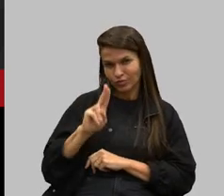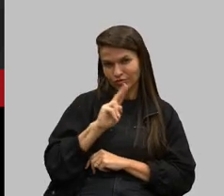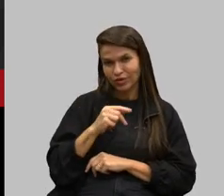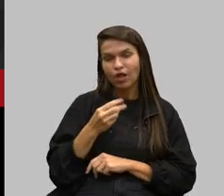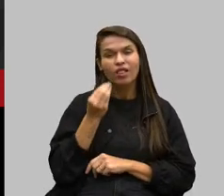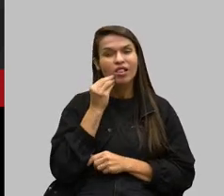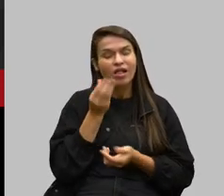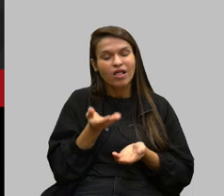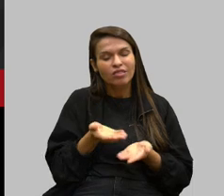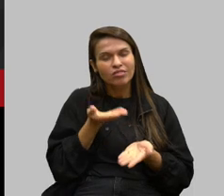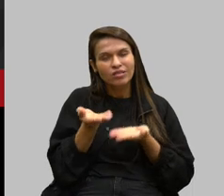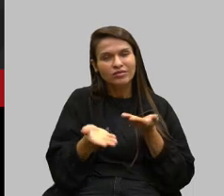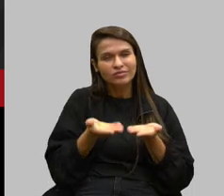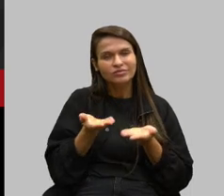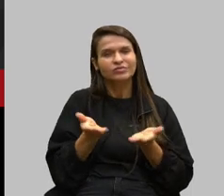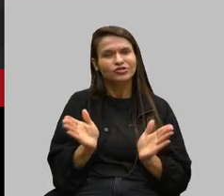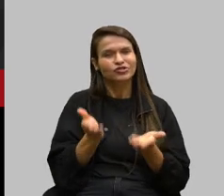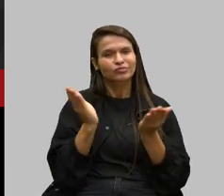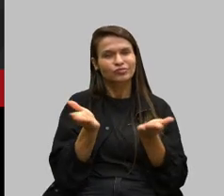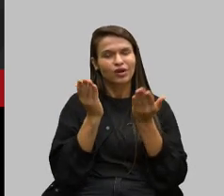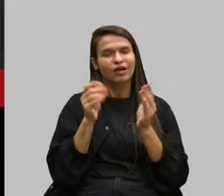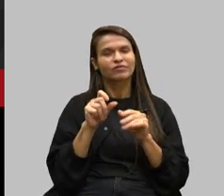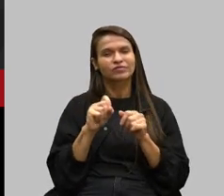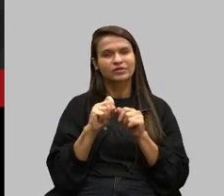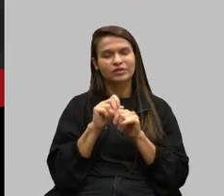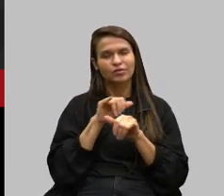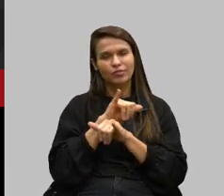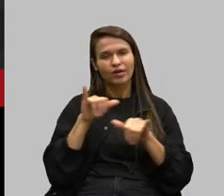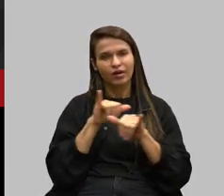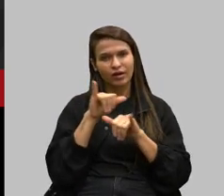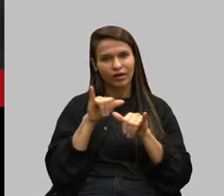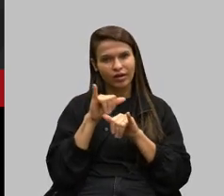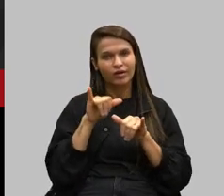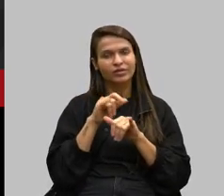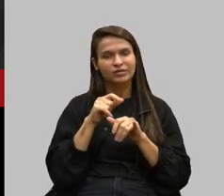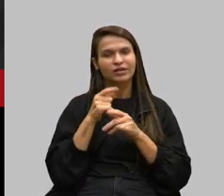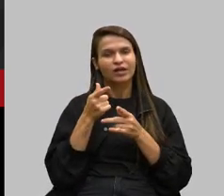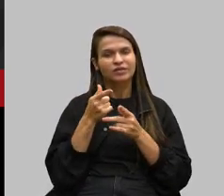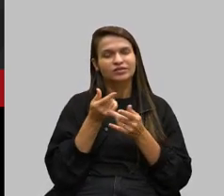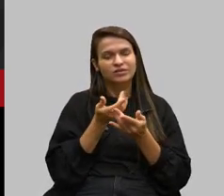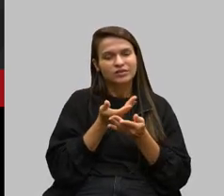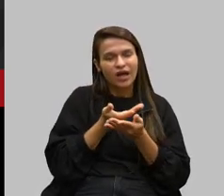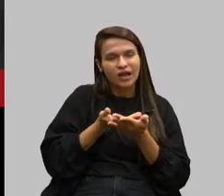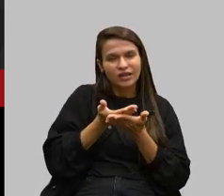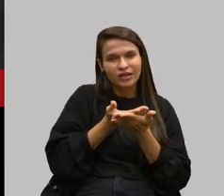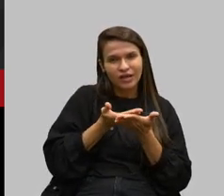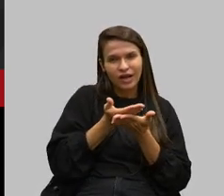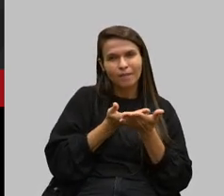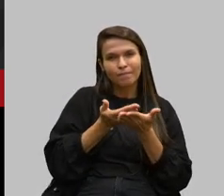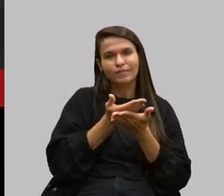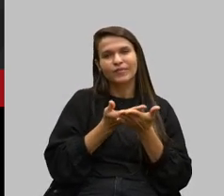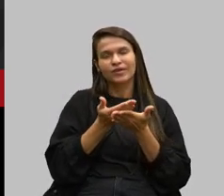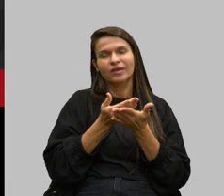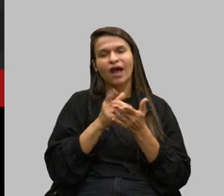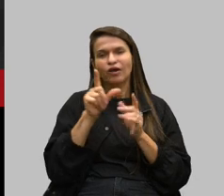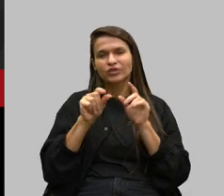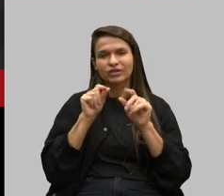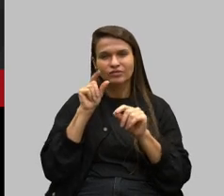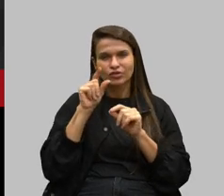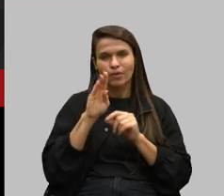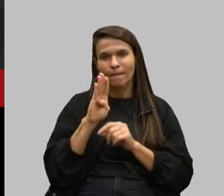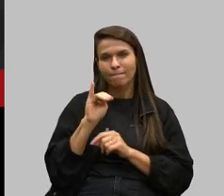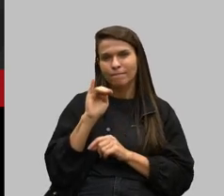estimular esse uso fizemos uma campanha eh dessas terapias alternativas né como yoga eh